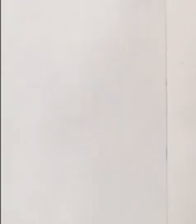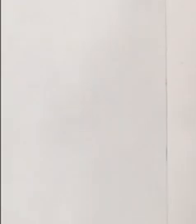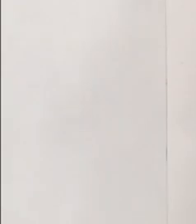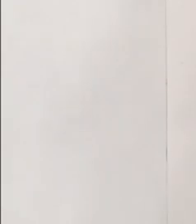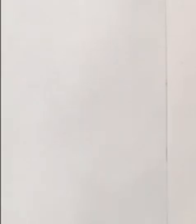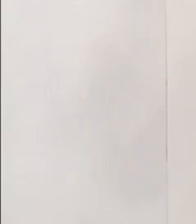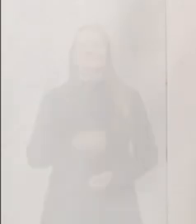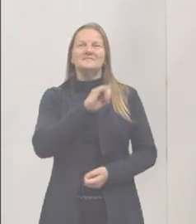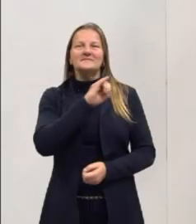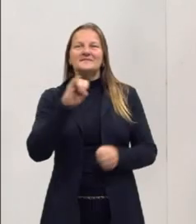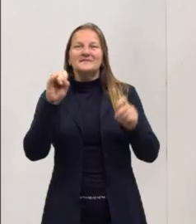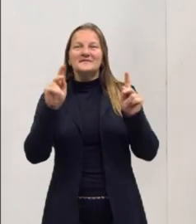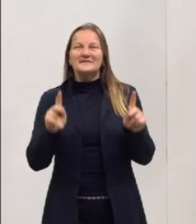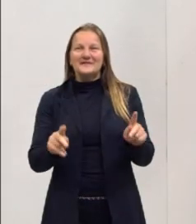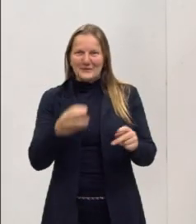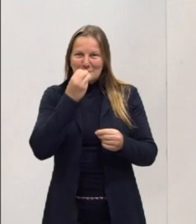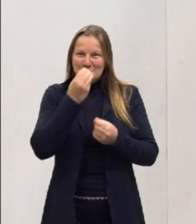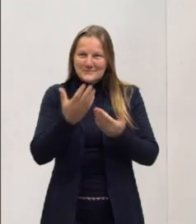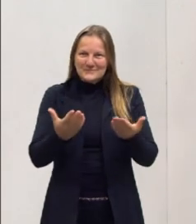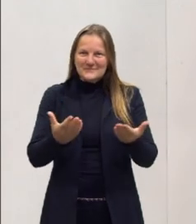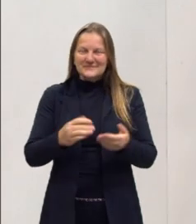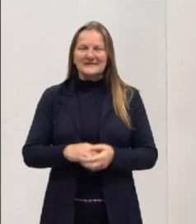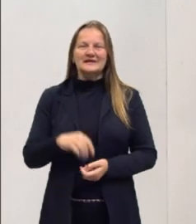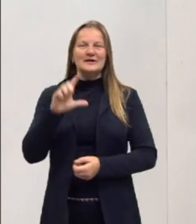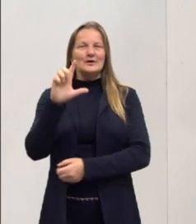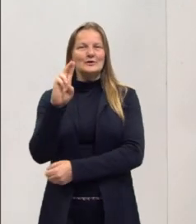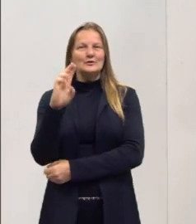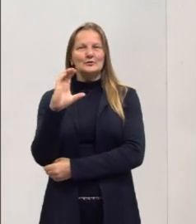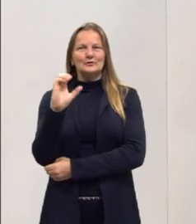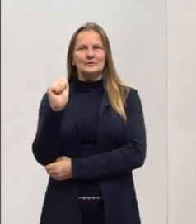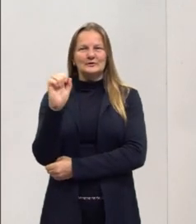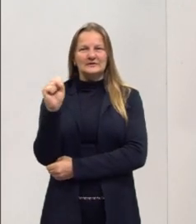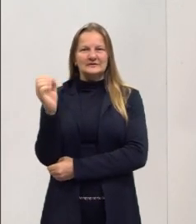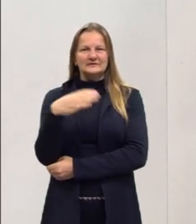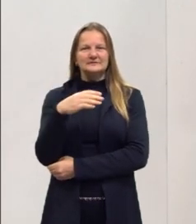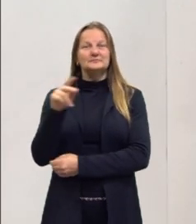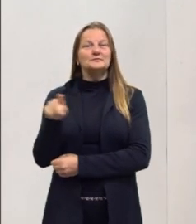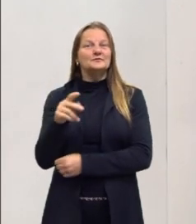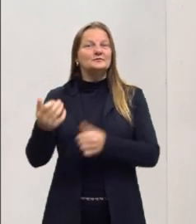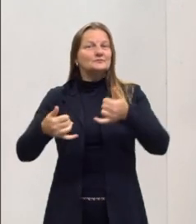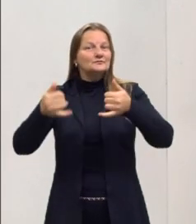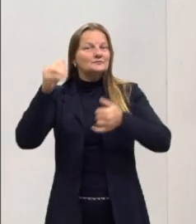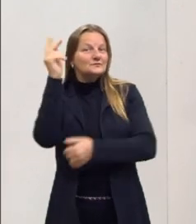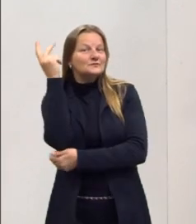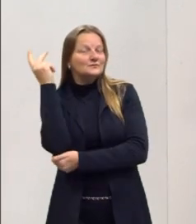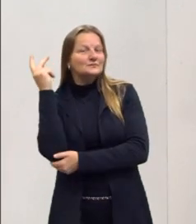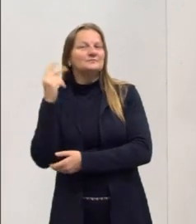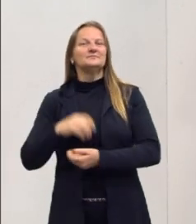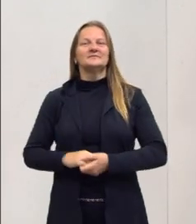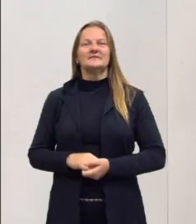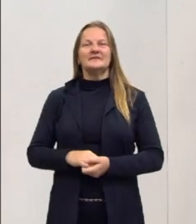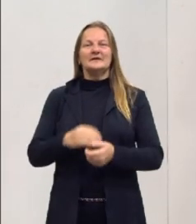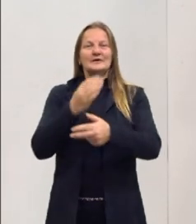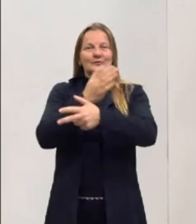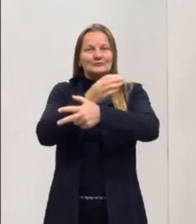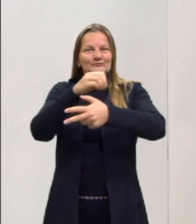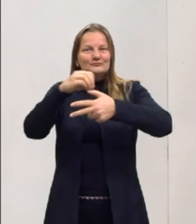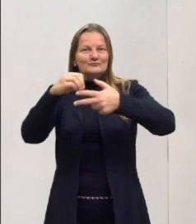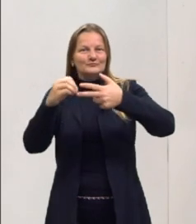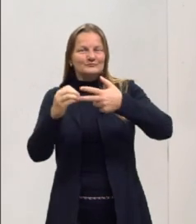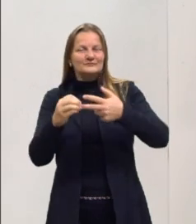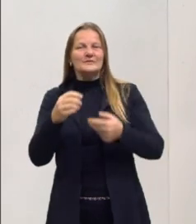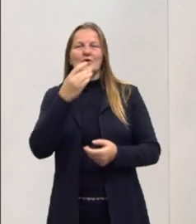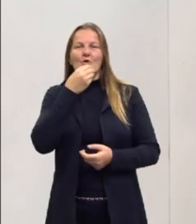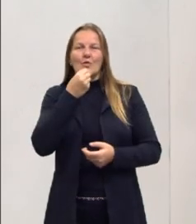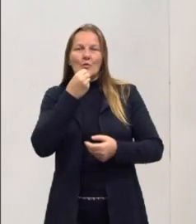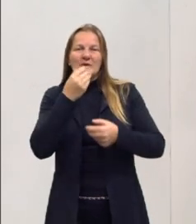e aí pessoal tudo bem eu sou o Lucas lá Bela professora de história do pré-enem RS 2022 Eu